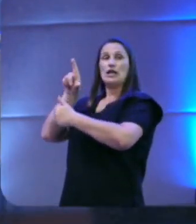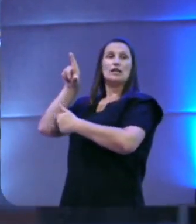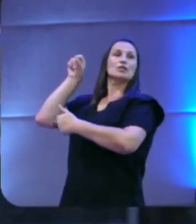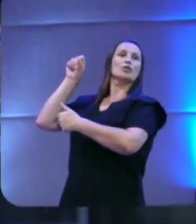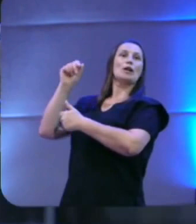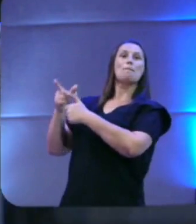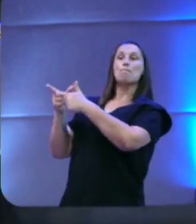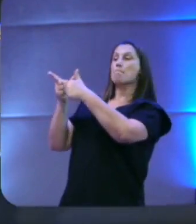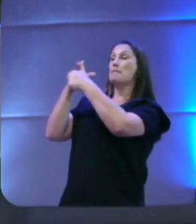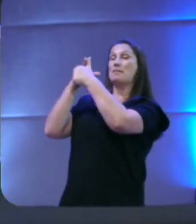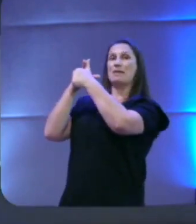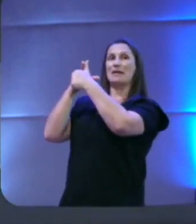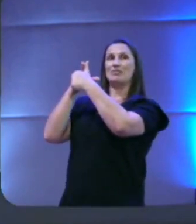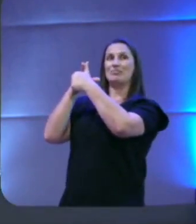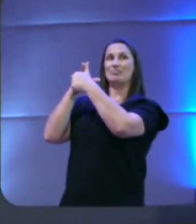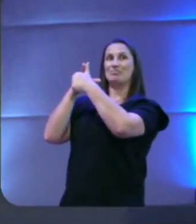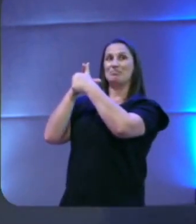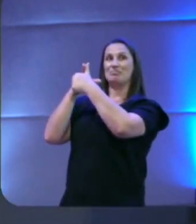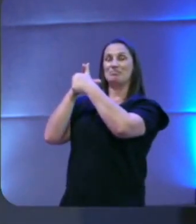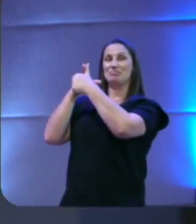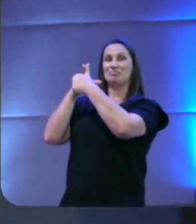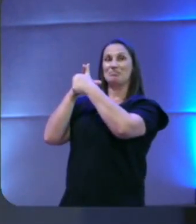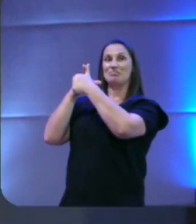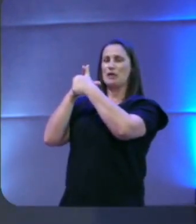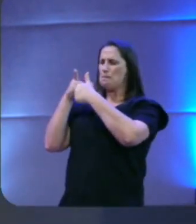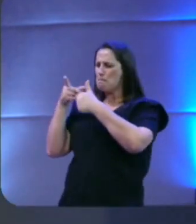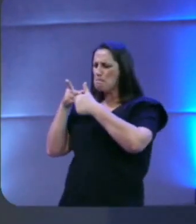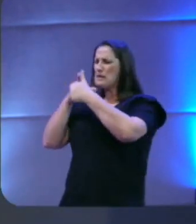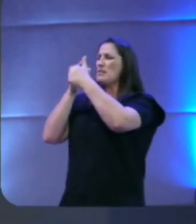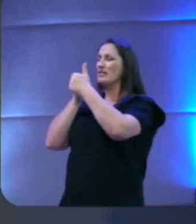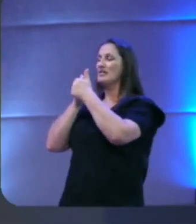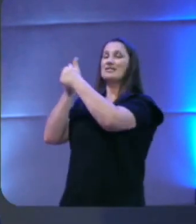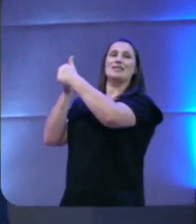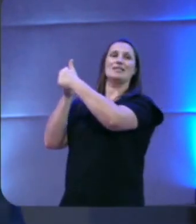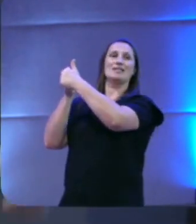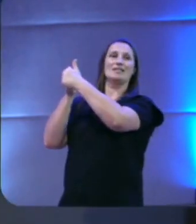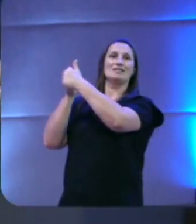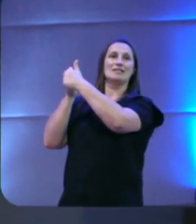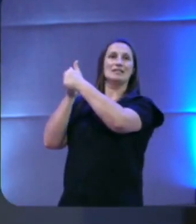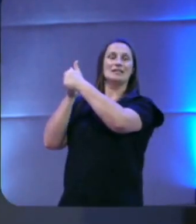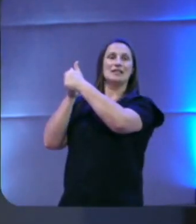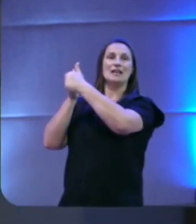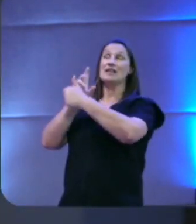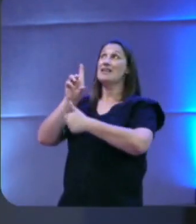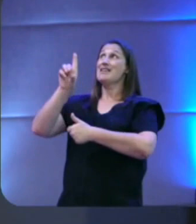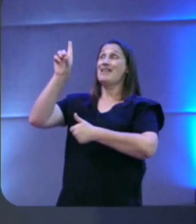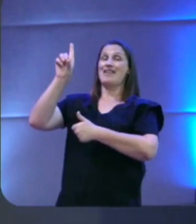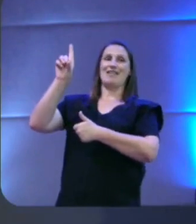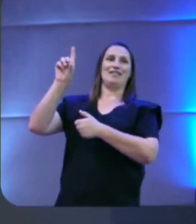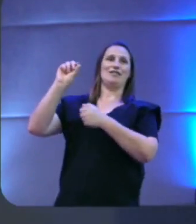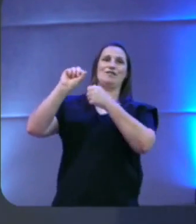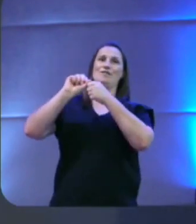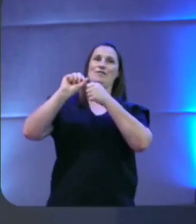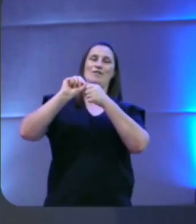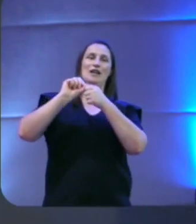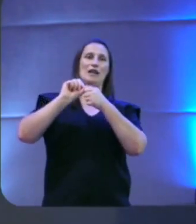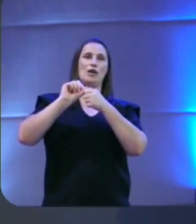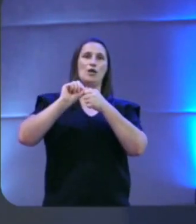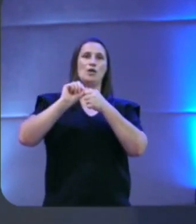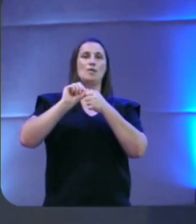seja, negue-se a si mesmo. Tome a sua cruz e siga a Jesus. E eu te garanto que seguir a Jesus